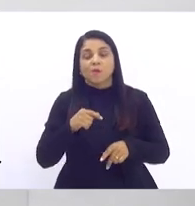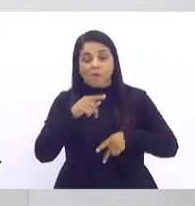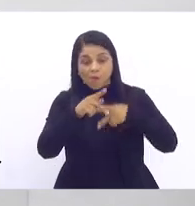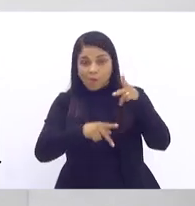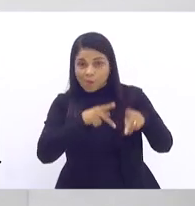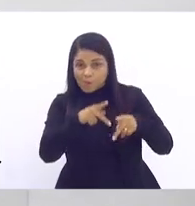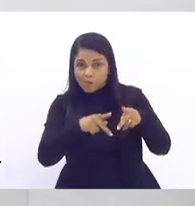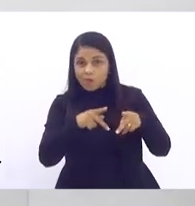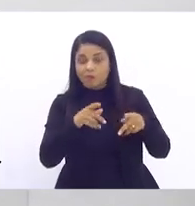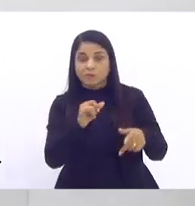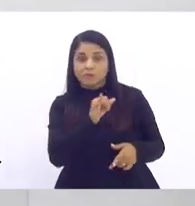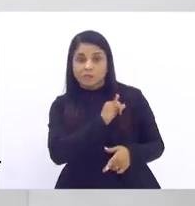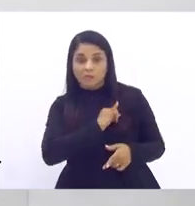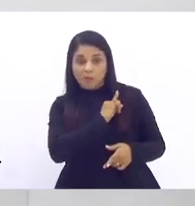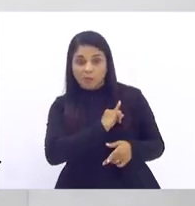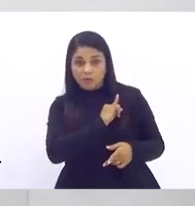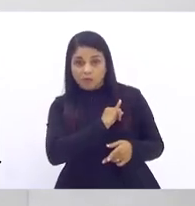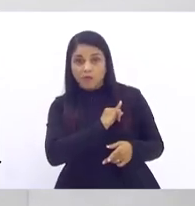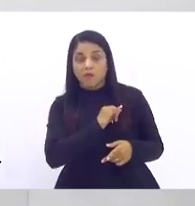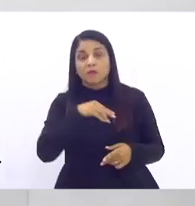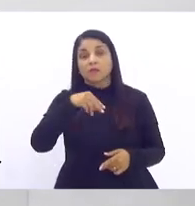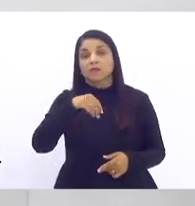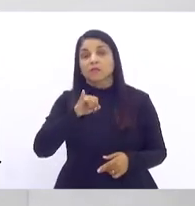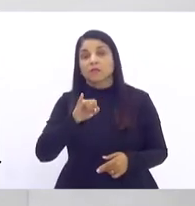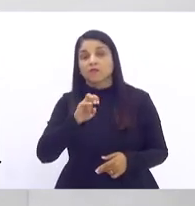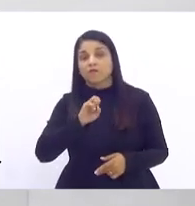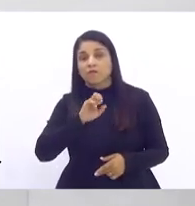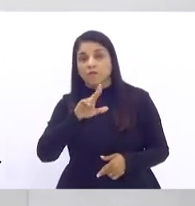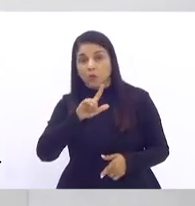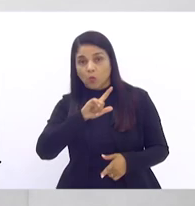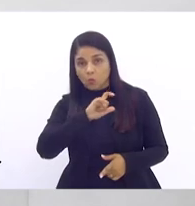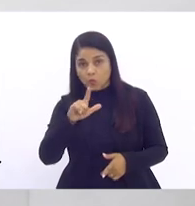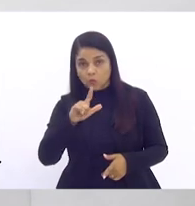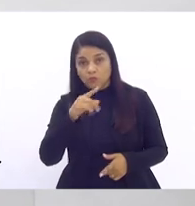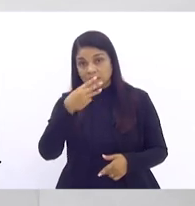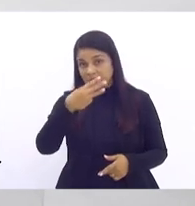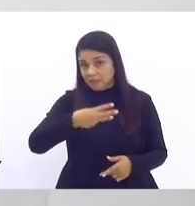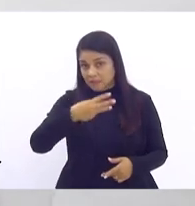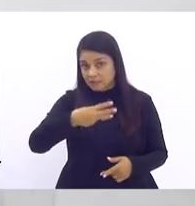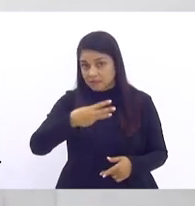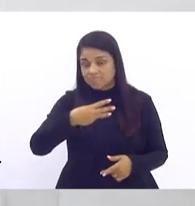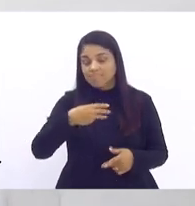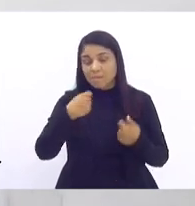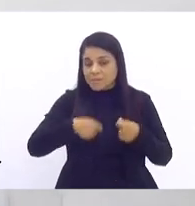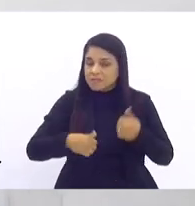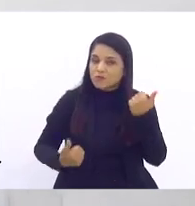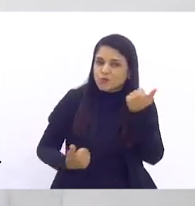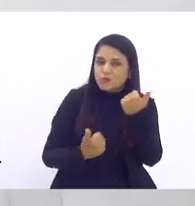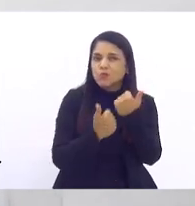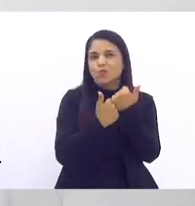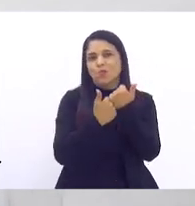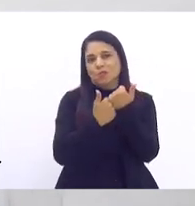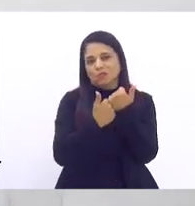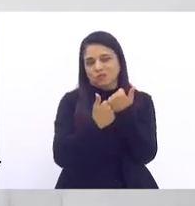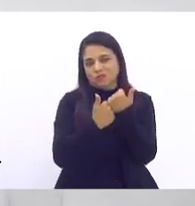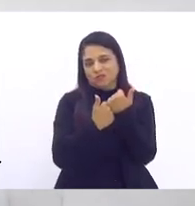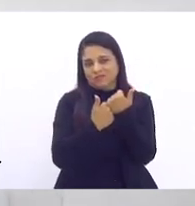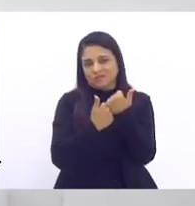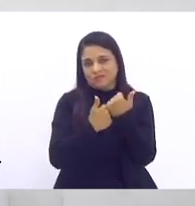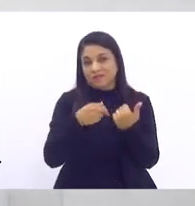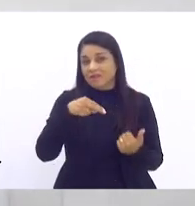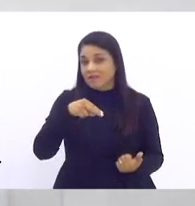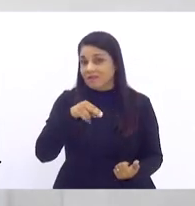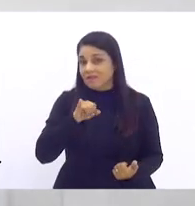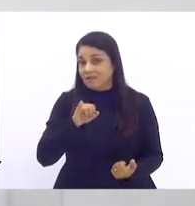lá em Itaboraí A grande maioria de nível 3 suporte ou seja eles precisa de muito suporte hoje nós temos o projeto